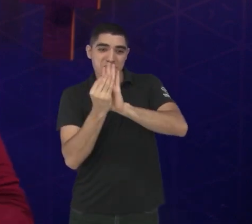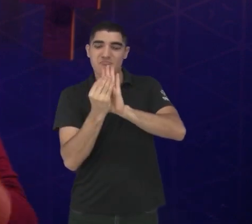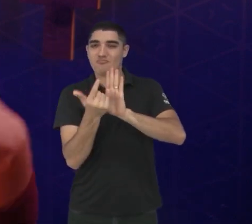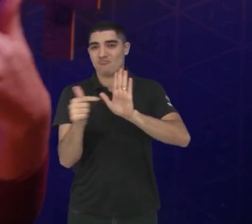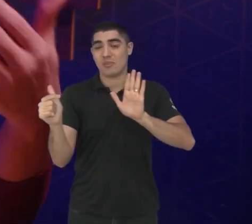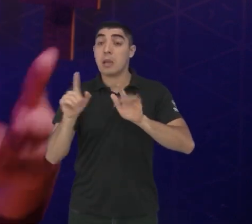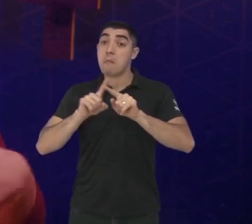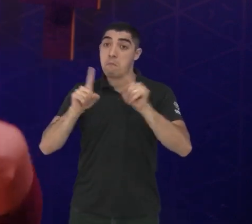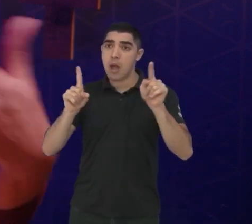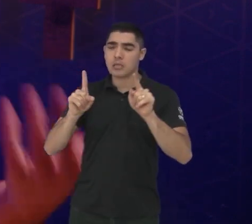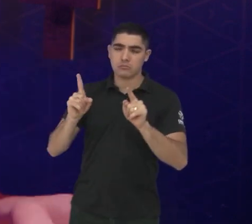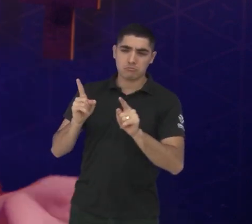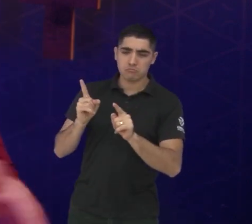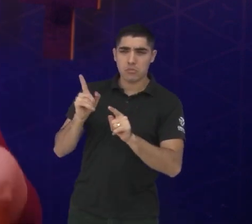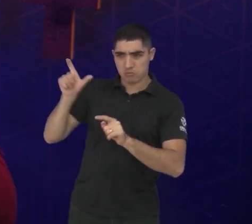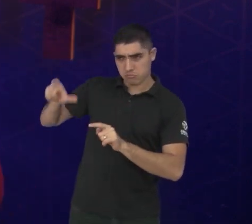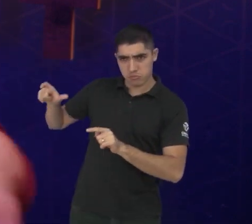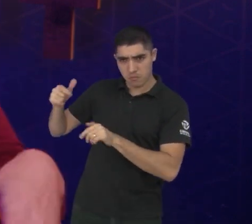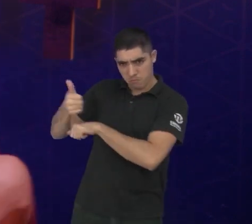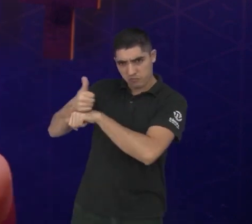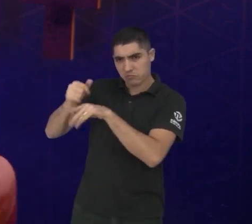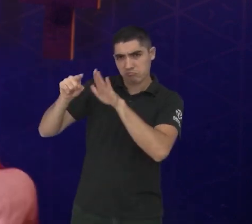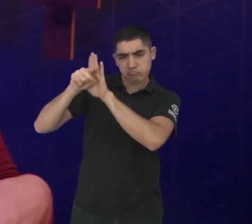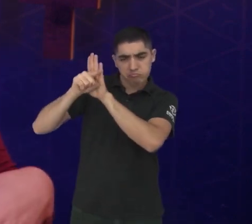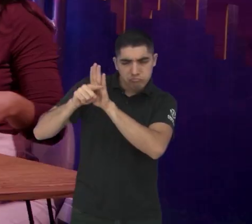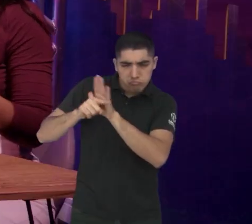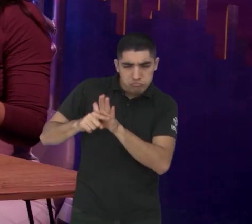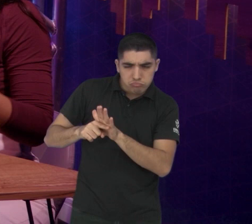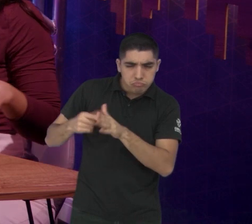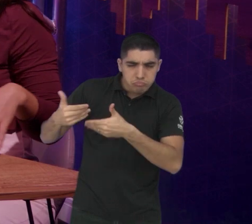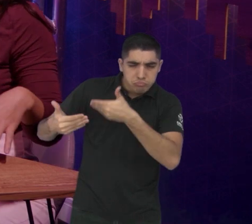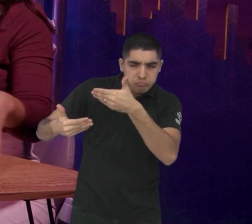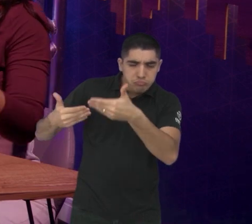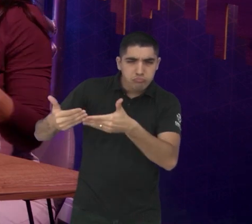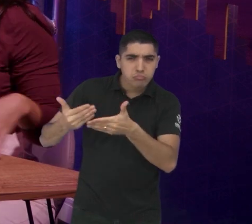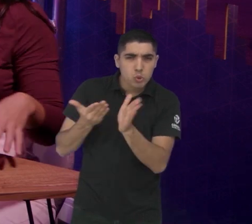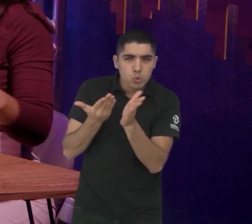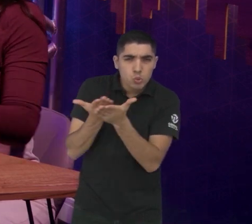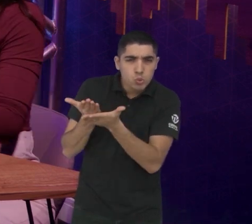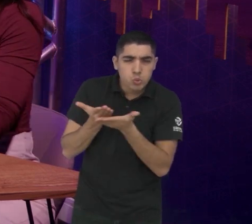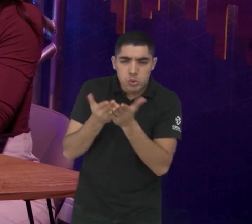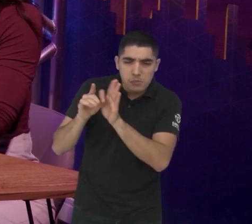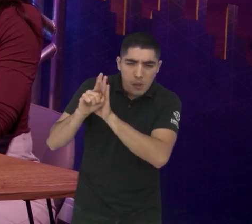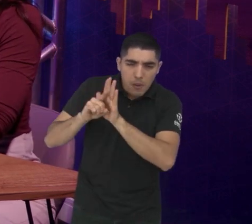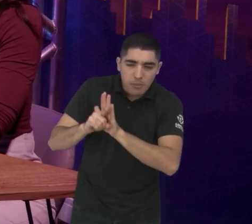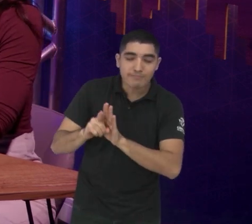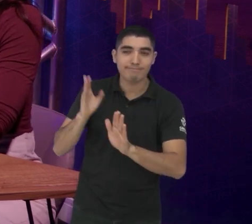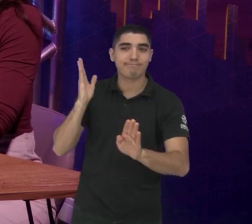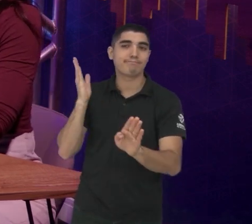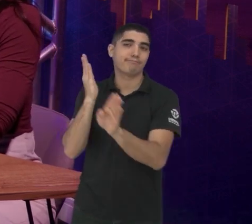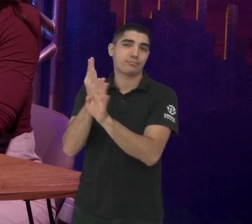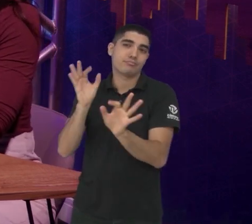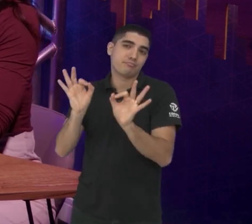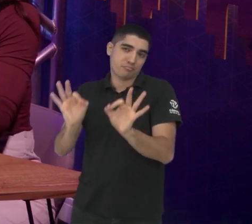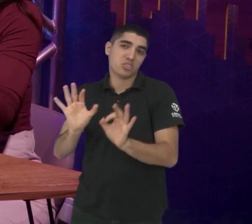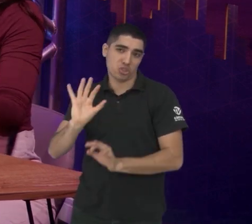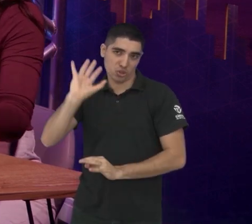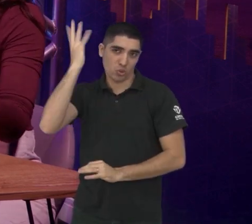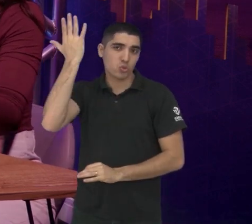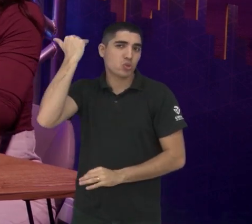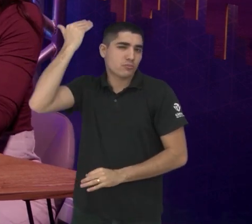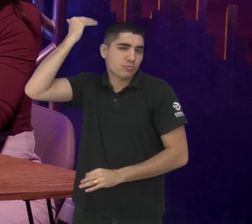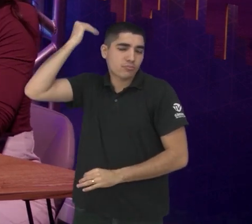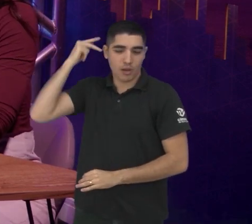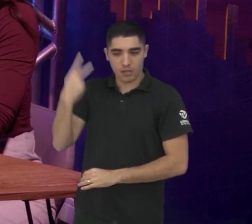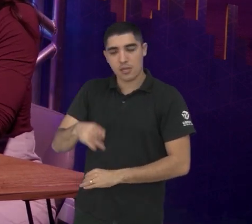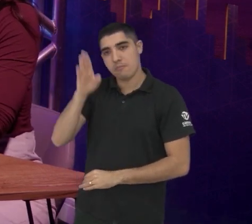para saber, mas foram descobertos por meio de pesquisadores, né, que através de estudos conseguiram descobrir